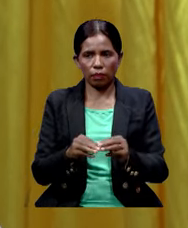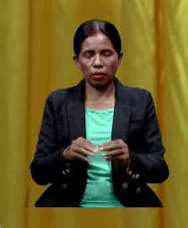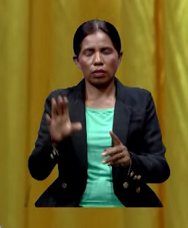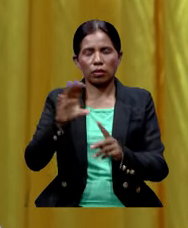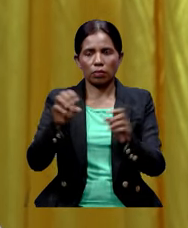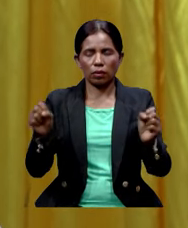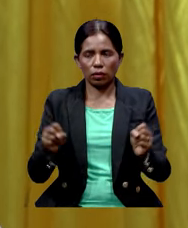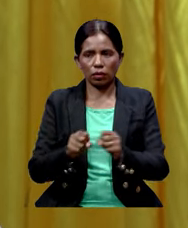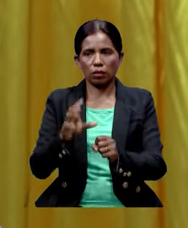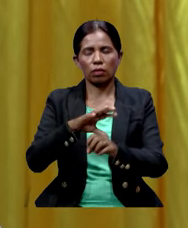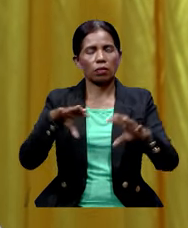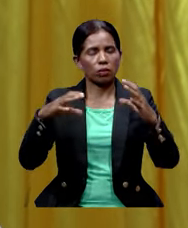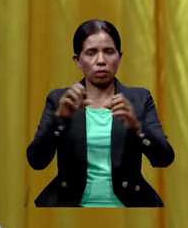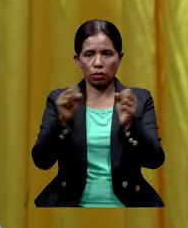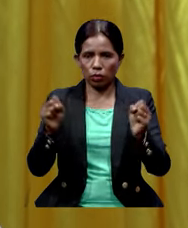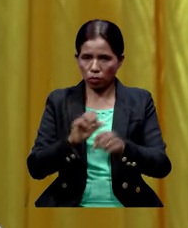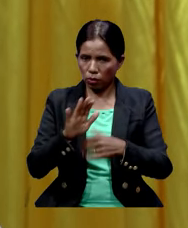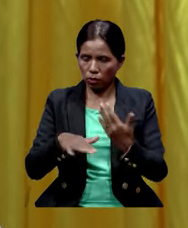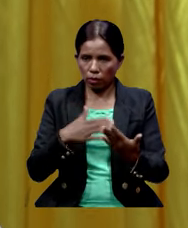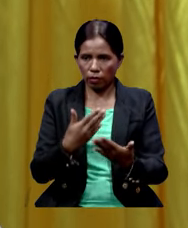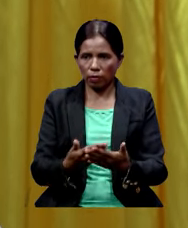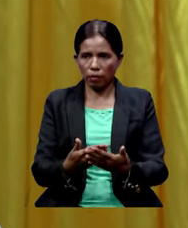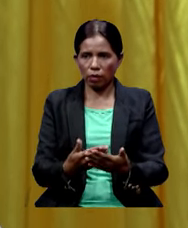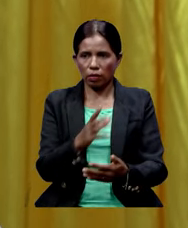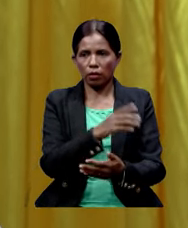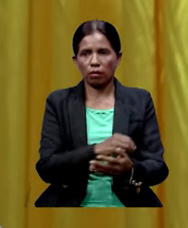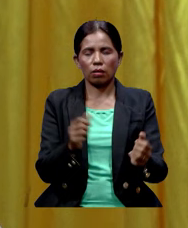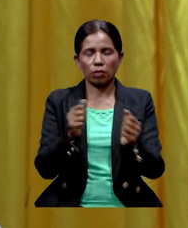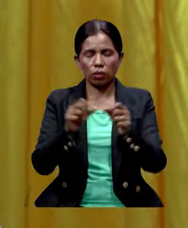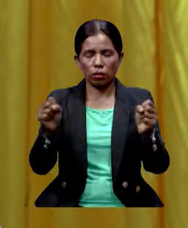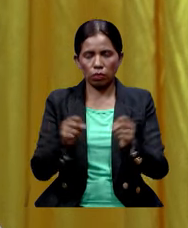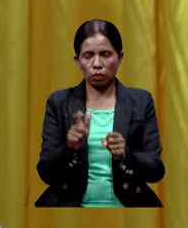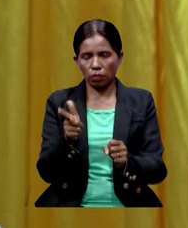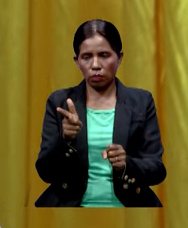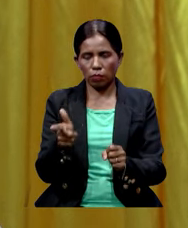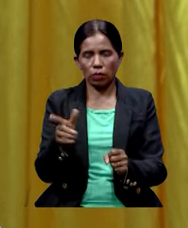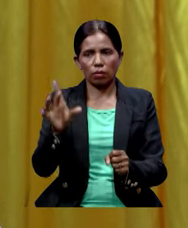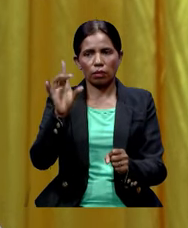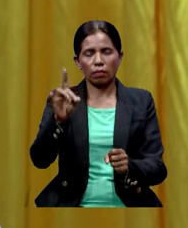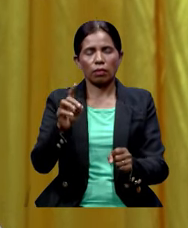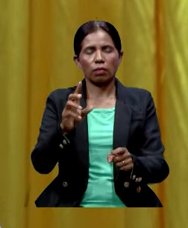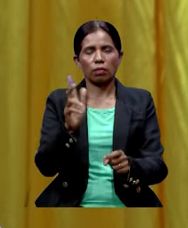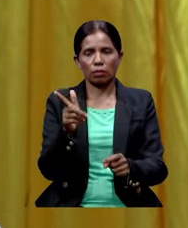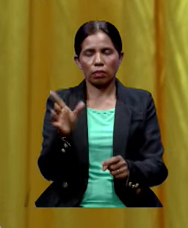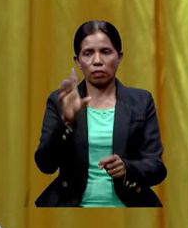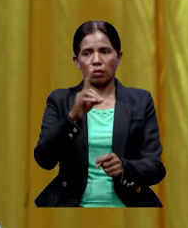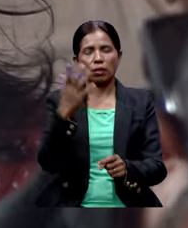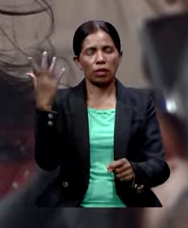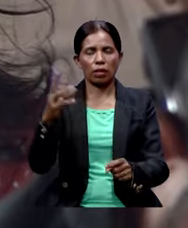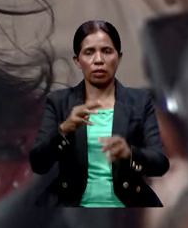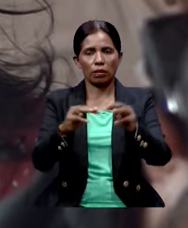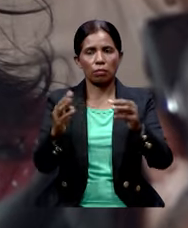suco, no conselho do suco, suco Ramudo de Sumalo e Arai Manifaia, Ramudo de Sincia e Arai